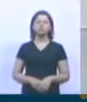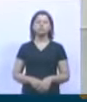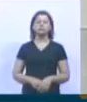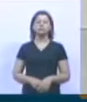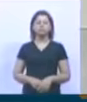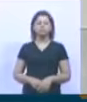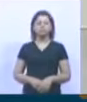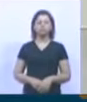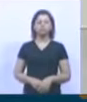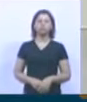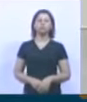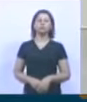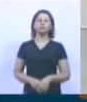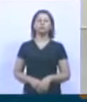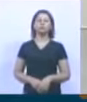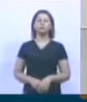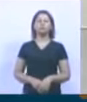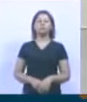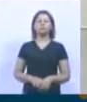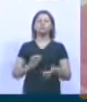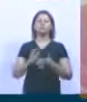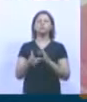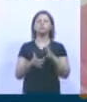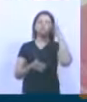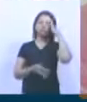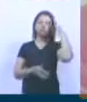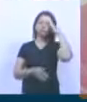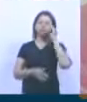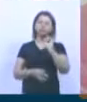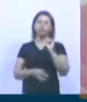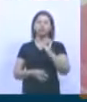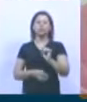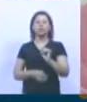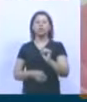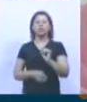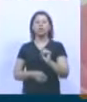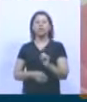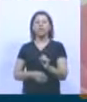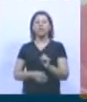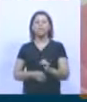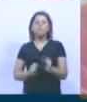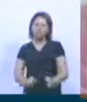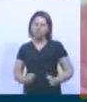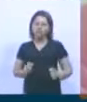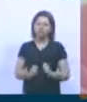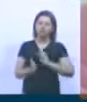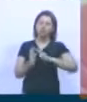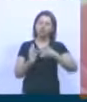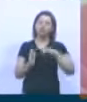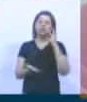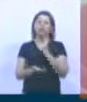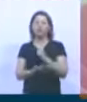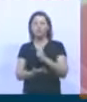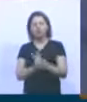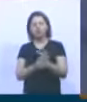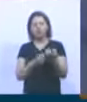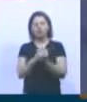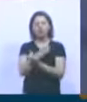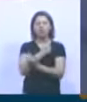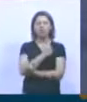emotional and spiritual paralysis. Jesus sabia que aquela paralisia era o sintoma de, na verdade, uma paralisia